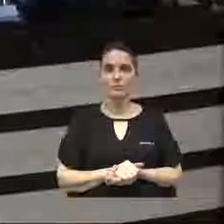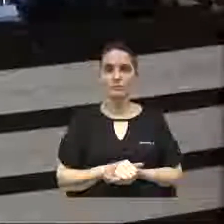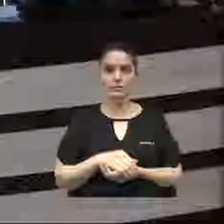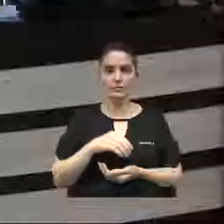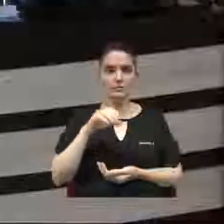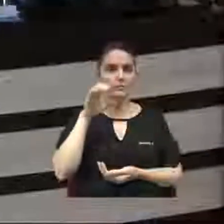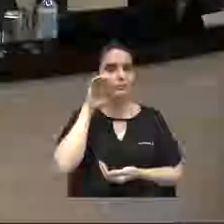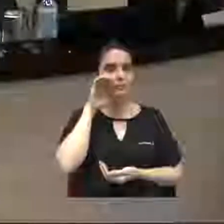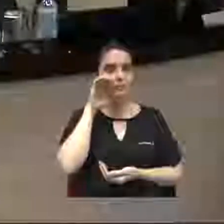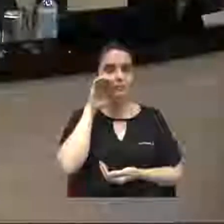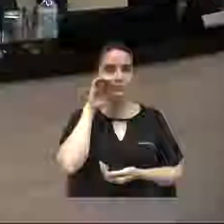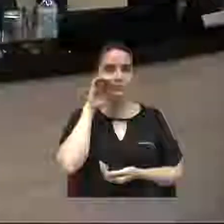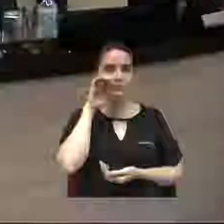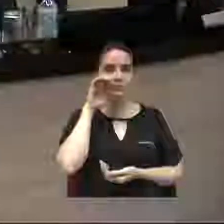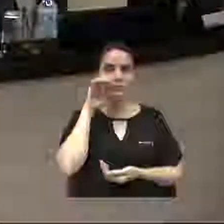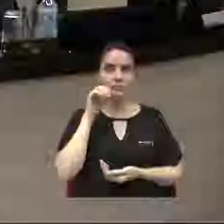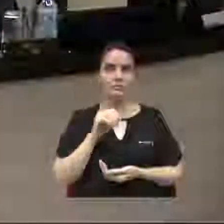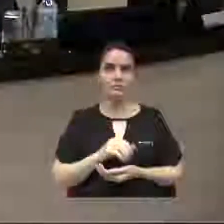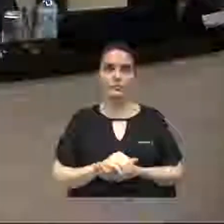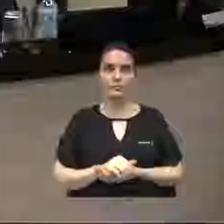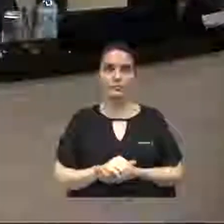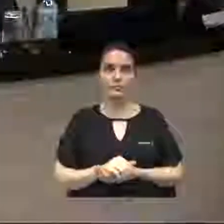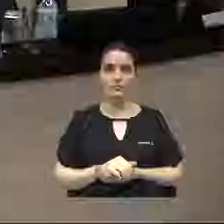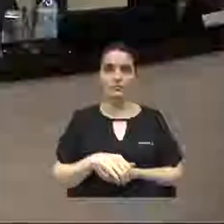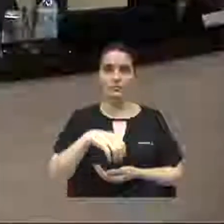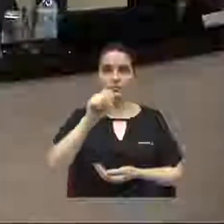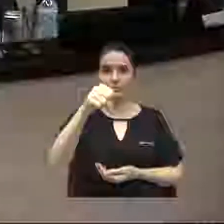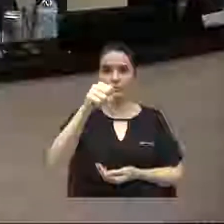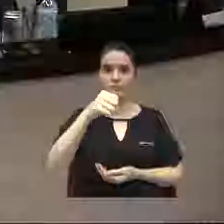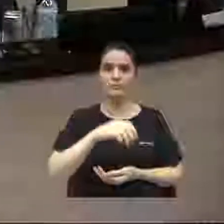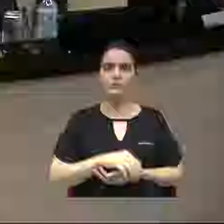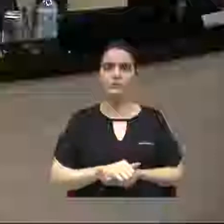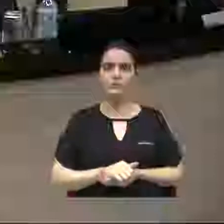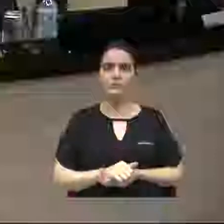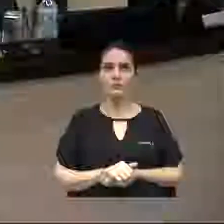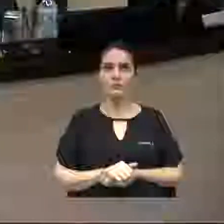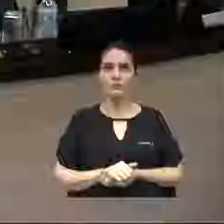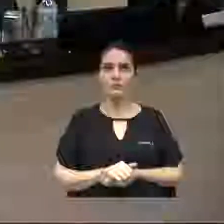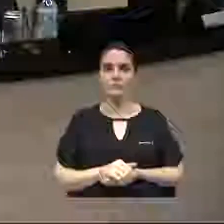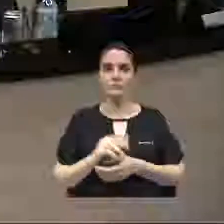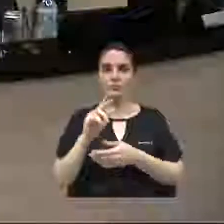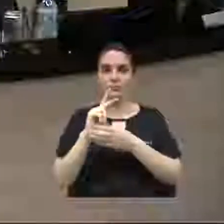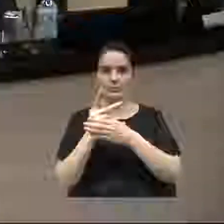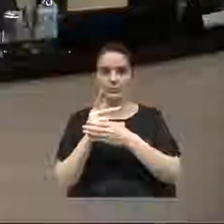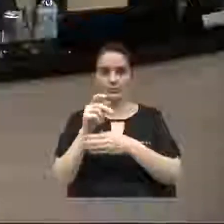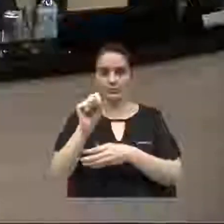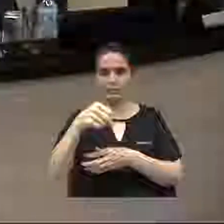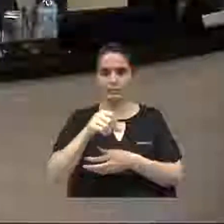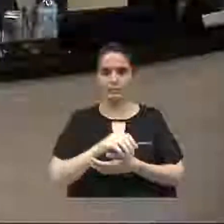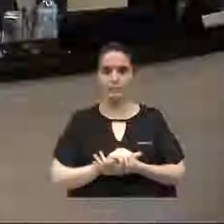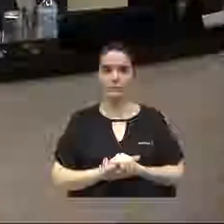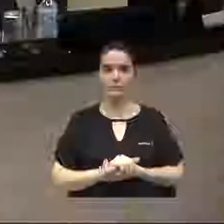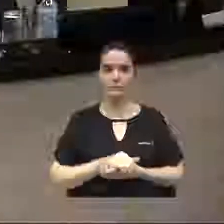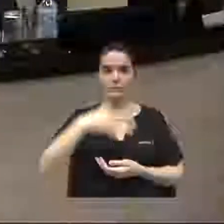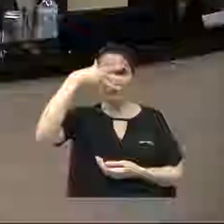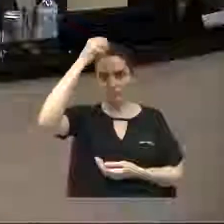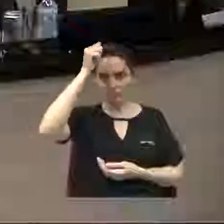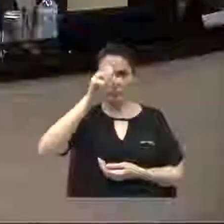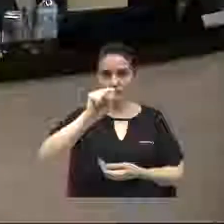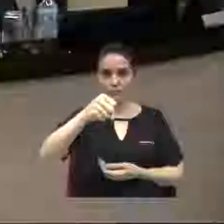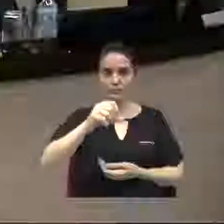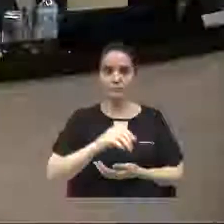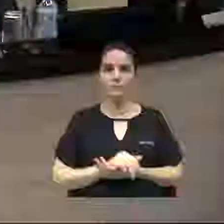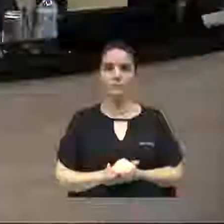Constância Félix. Sim, senhor presidente. Helder. Sim, presidente. Toninho.